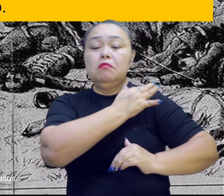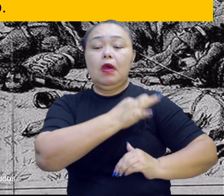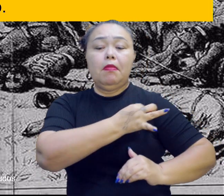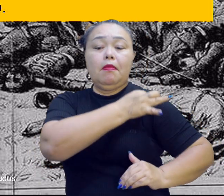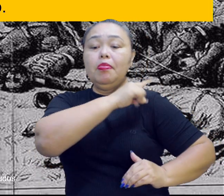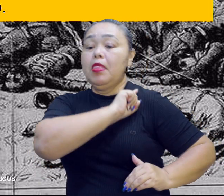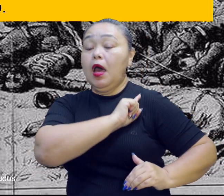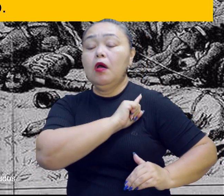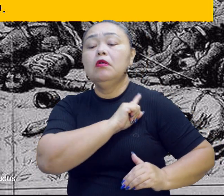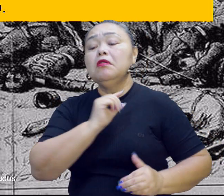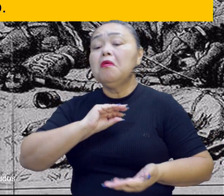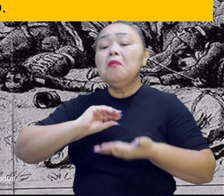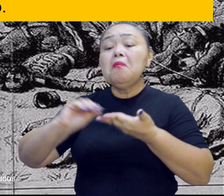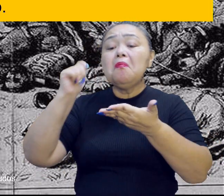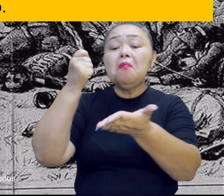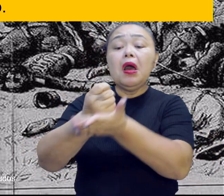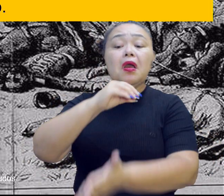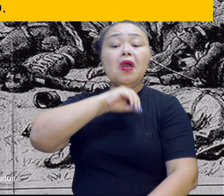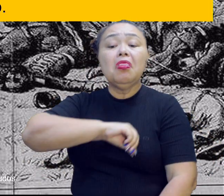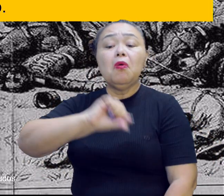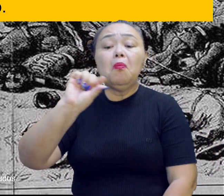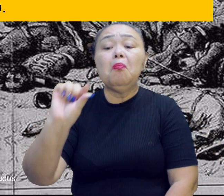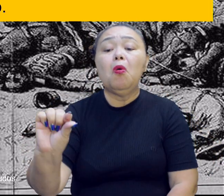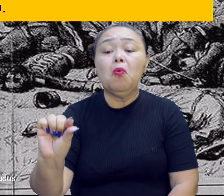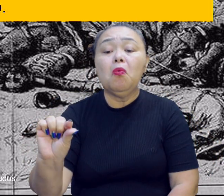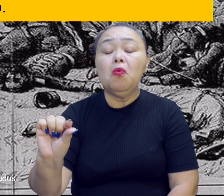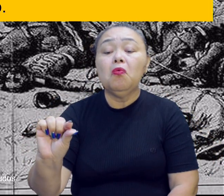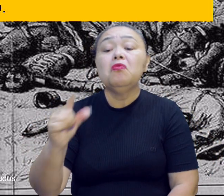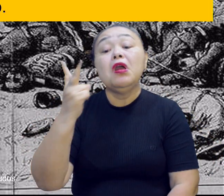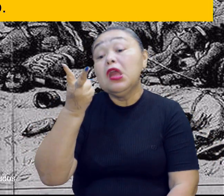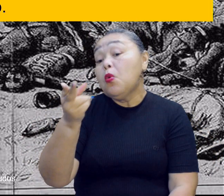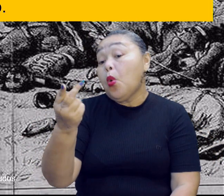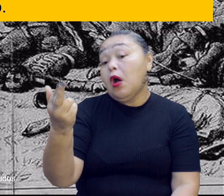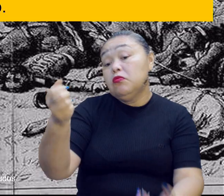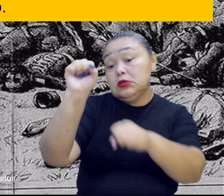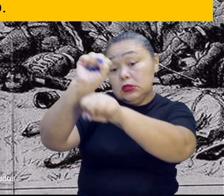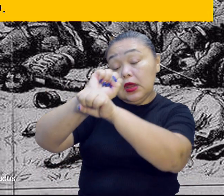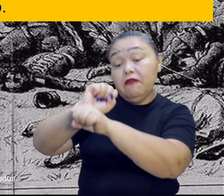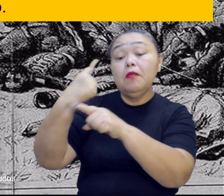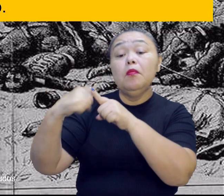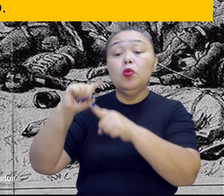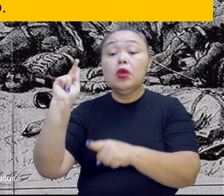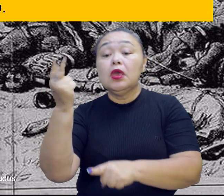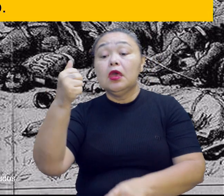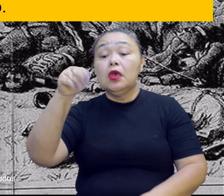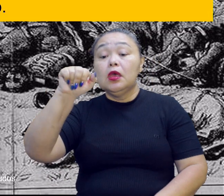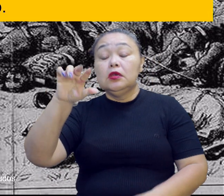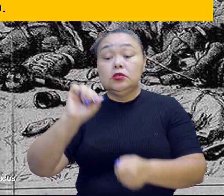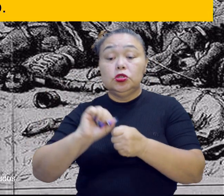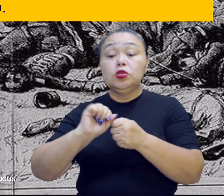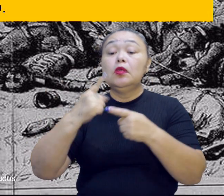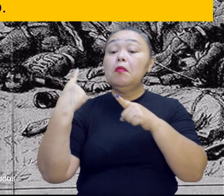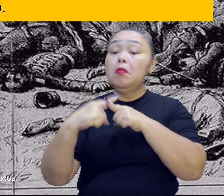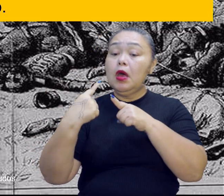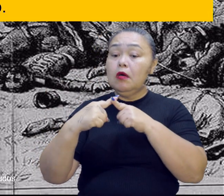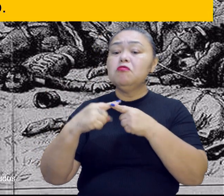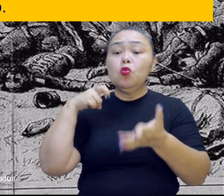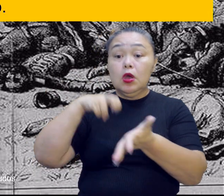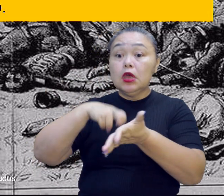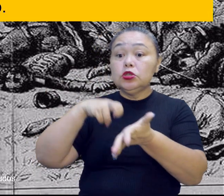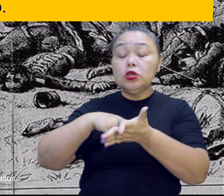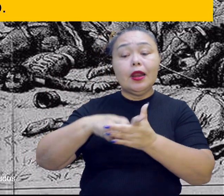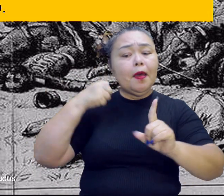pouco e eram tratados ainda como escravos. E por que revolta da chibata? Porque uma das formas de castigo era